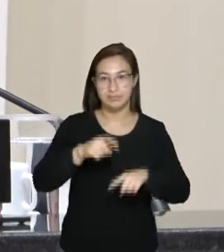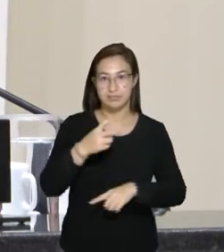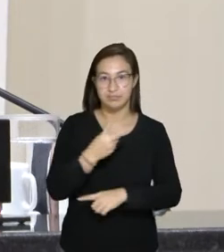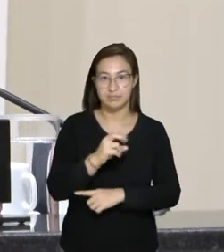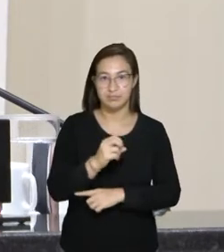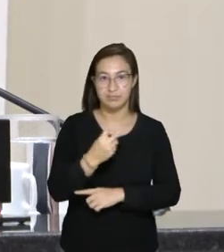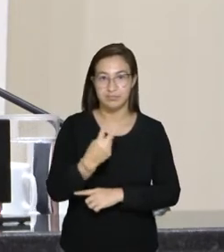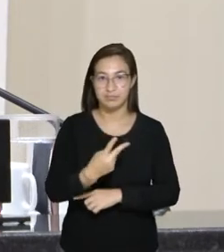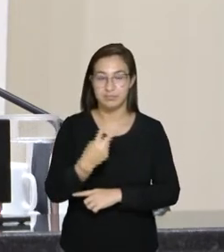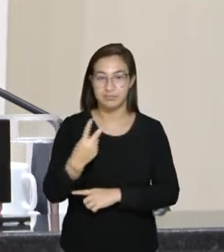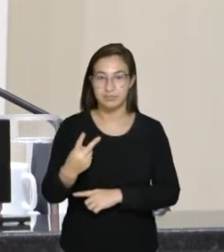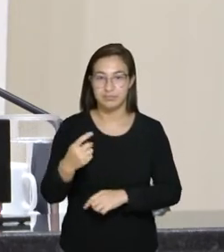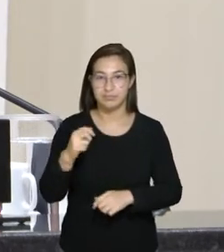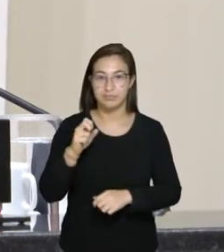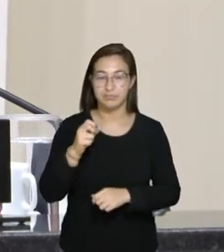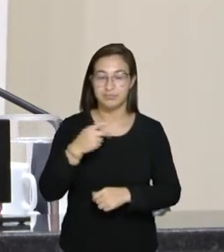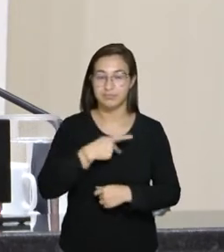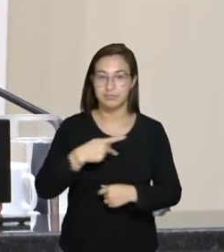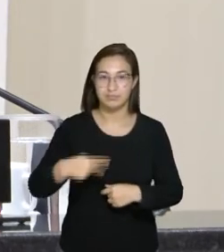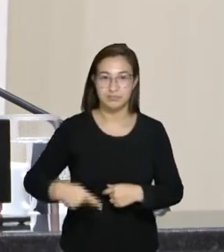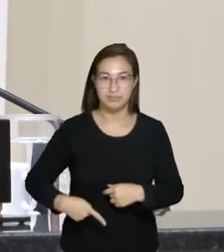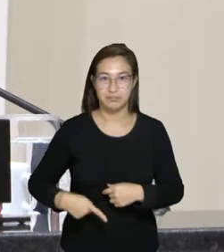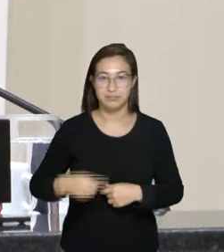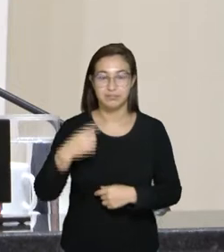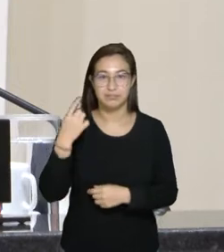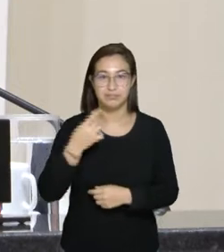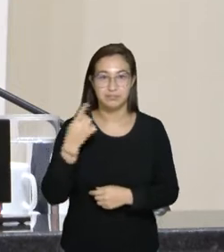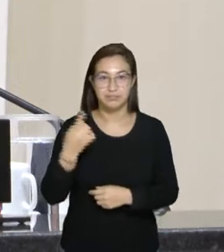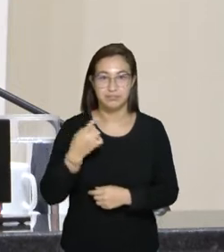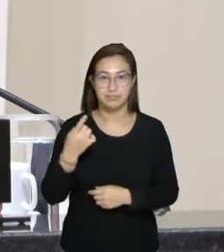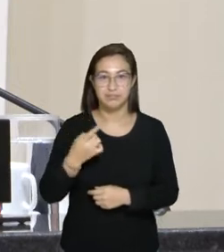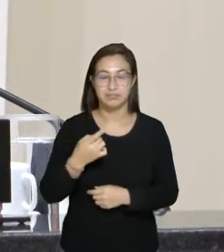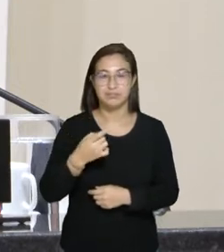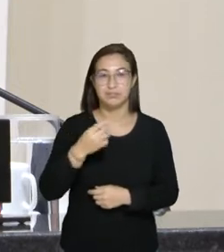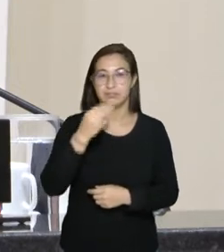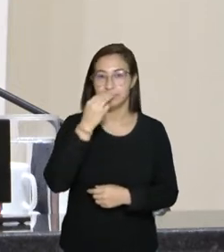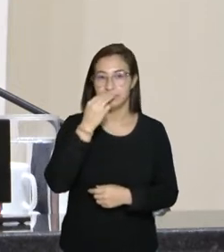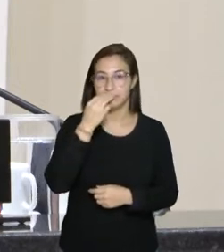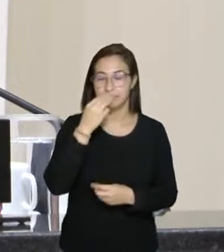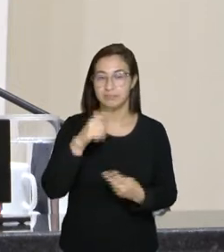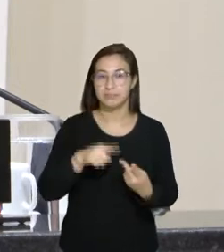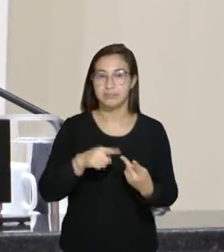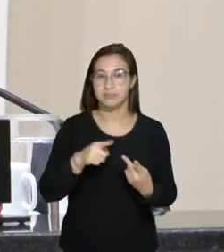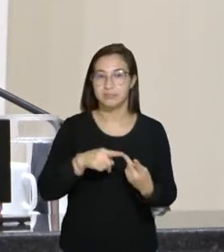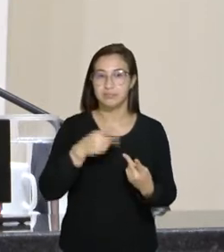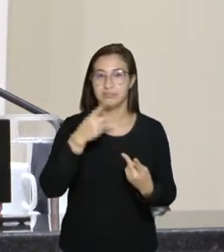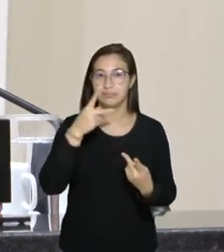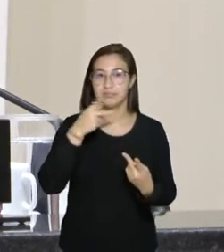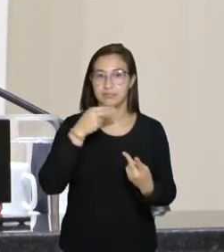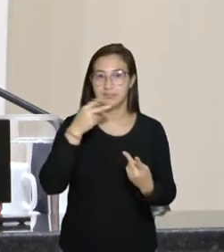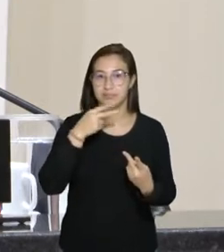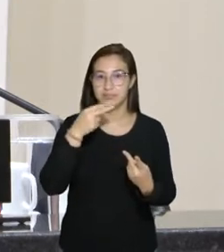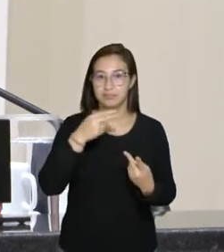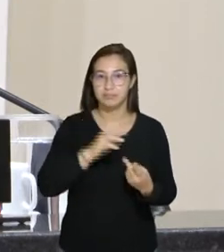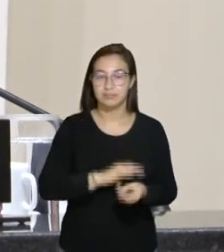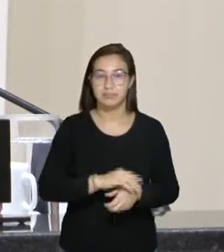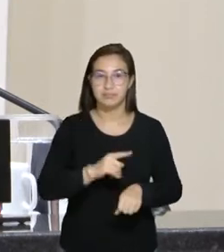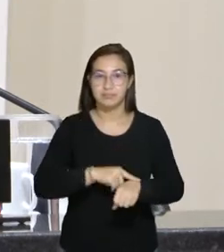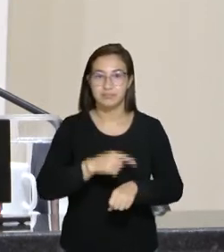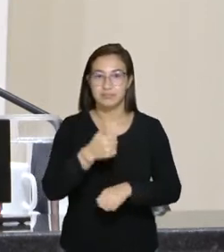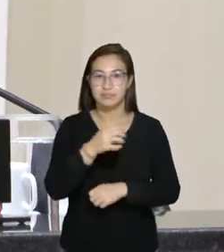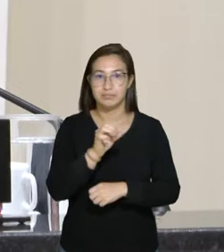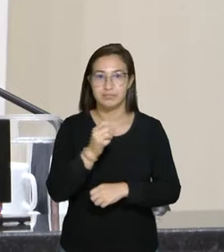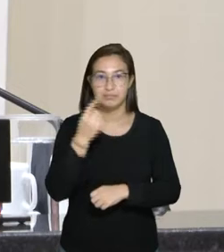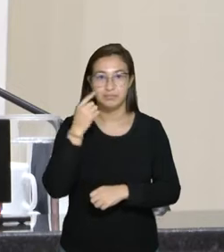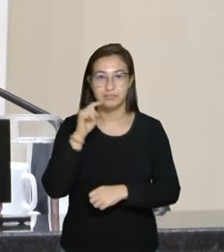2022. Sob a presidência, deputados Moacir Sopelsa e Kennedy Nunes, às 10 horas do